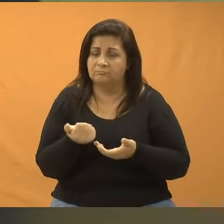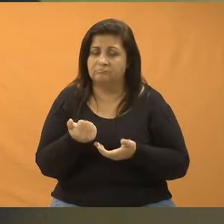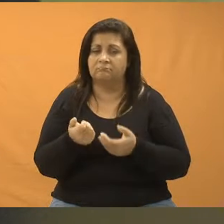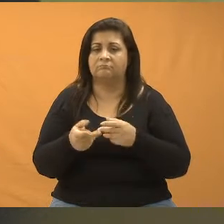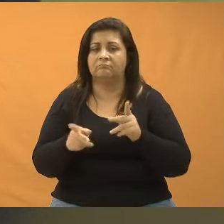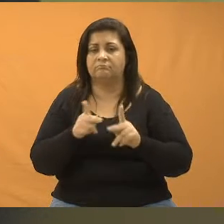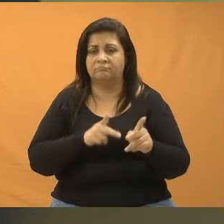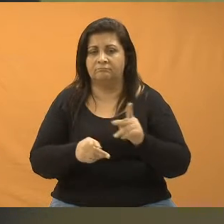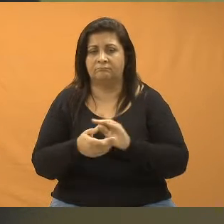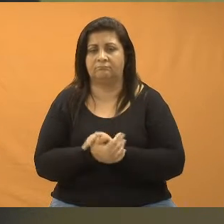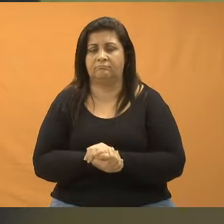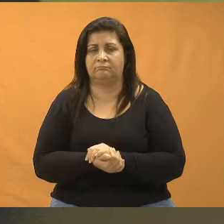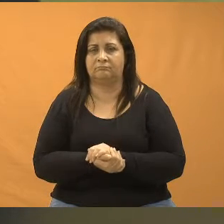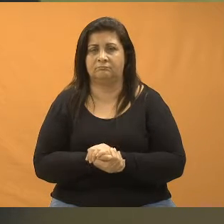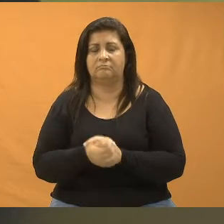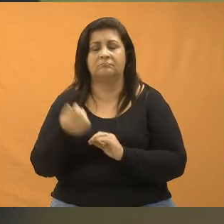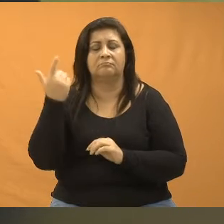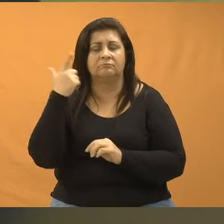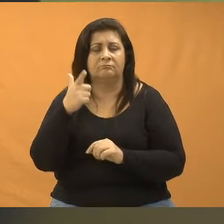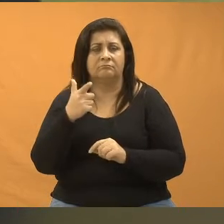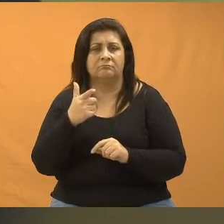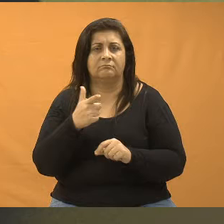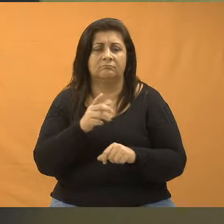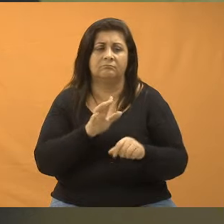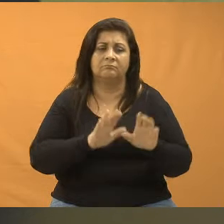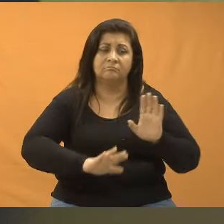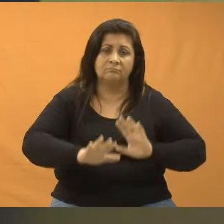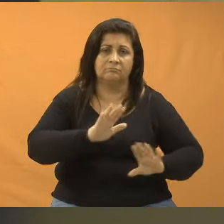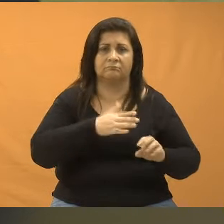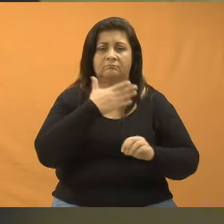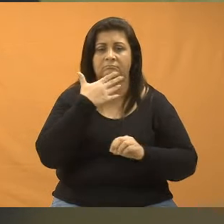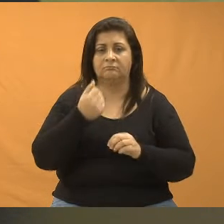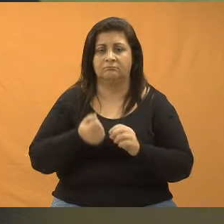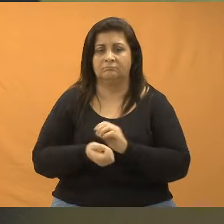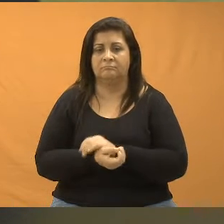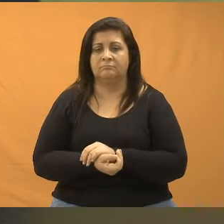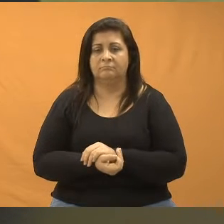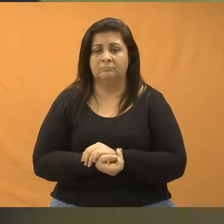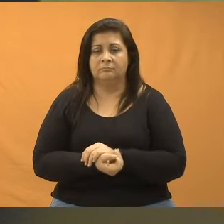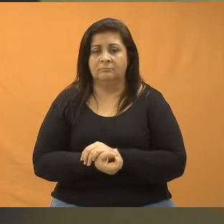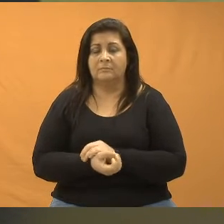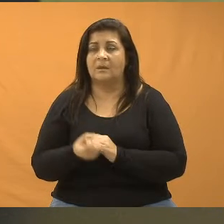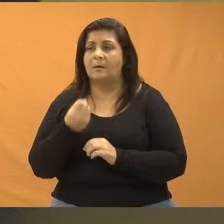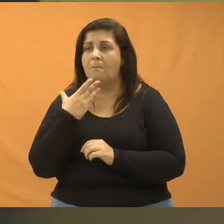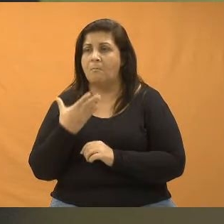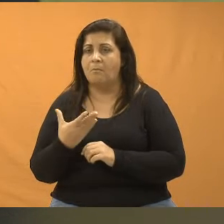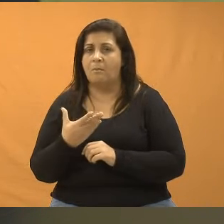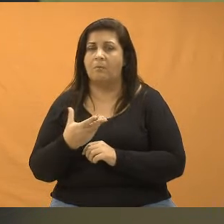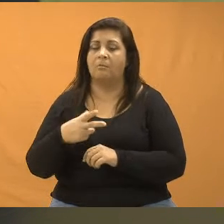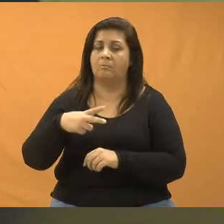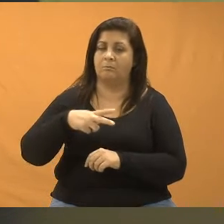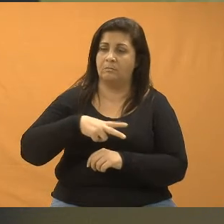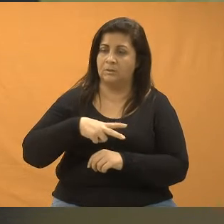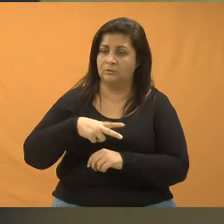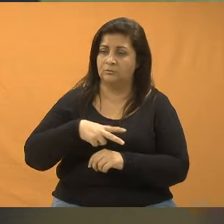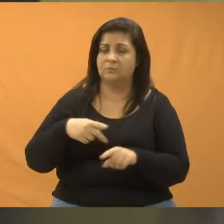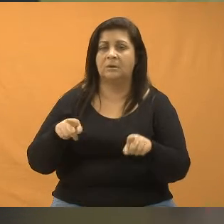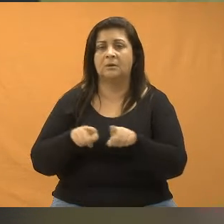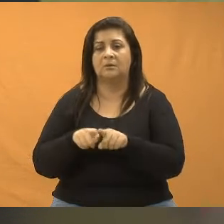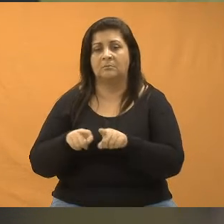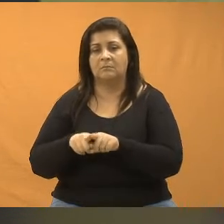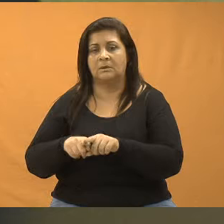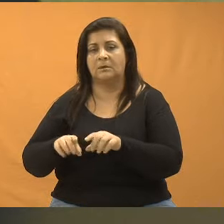pode oferecer investimentos melhores que sirvam tanto para o público quanto para o privado. Você